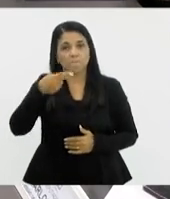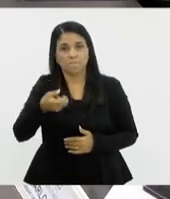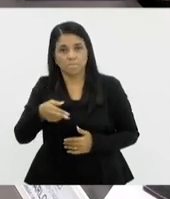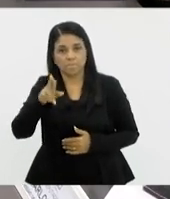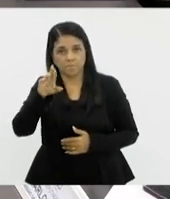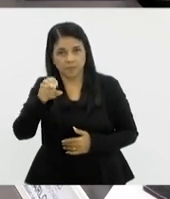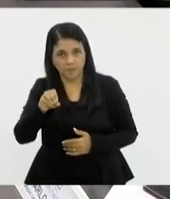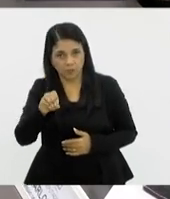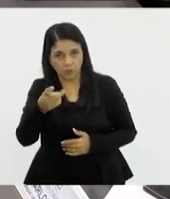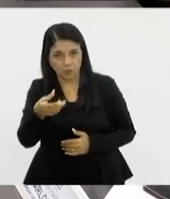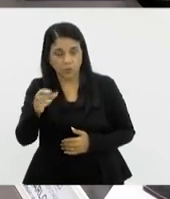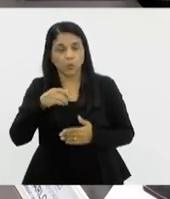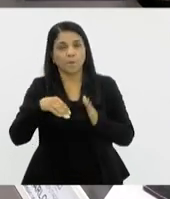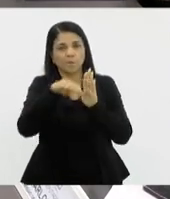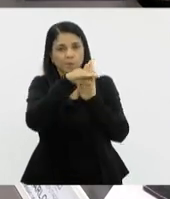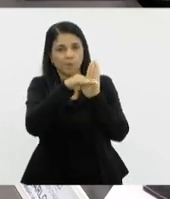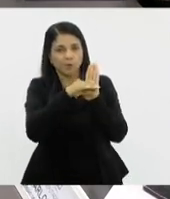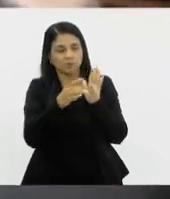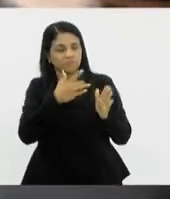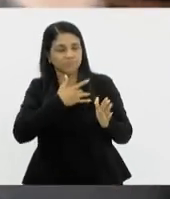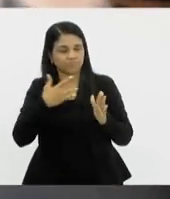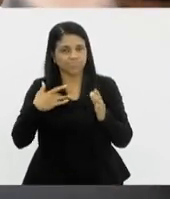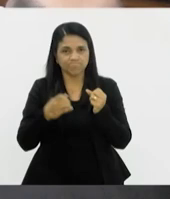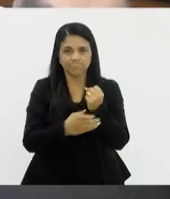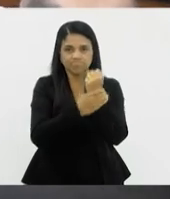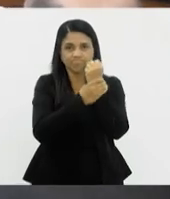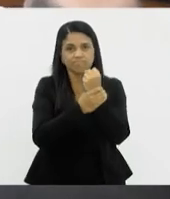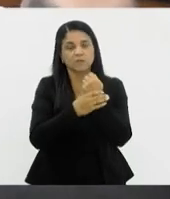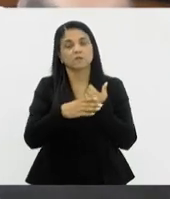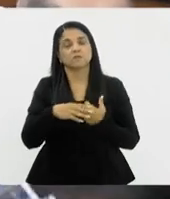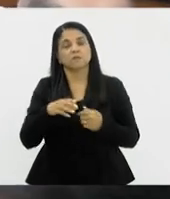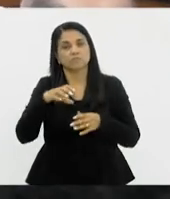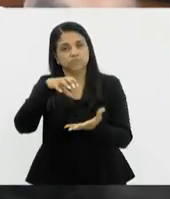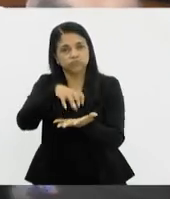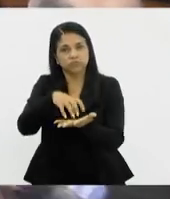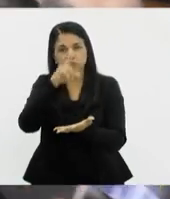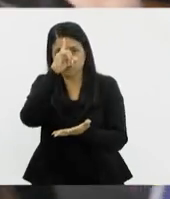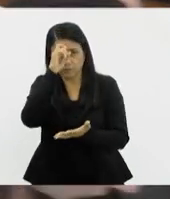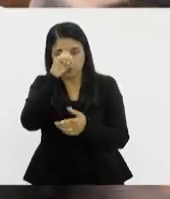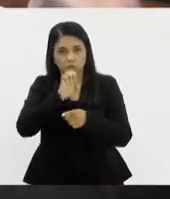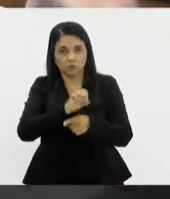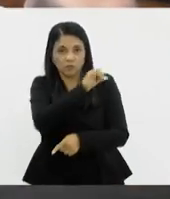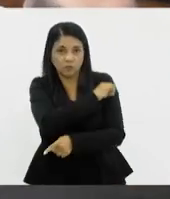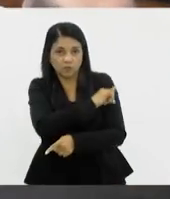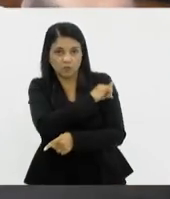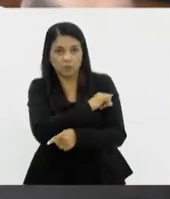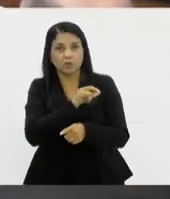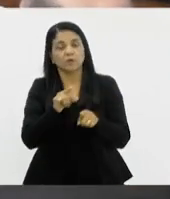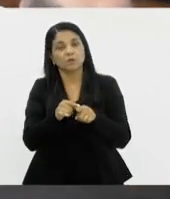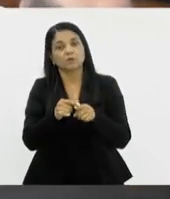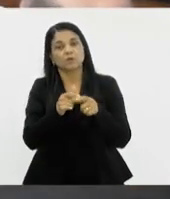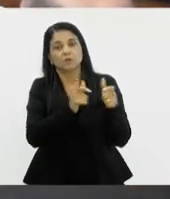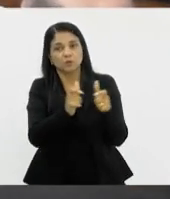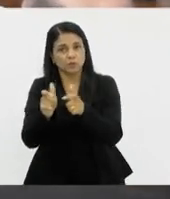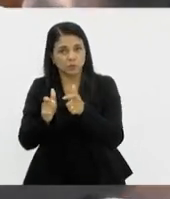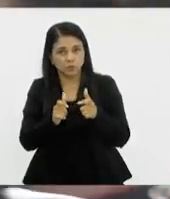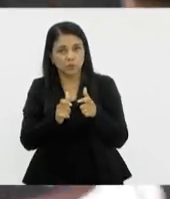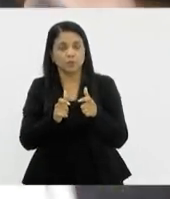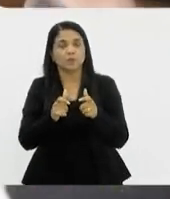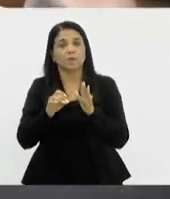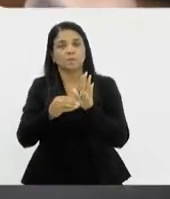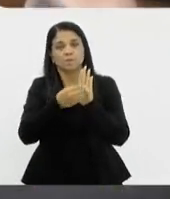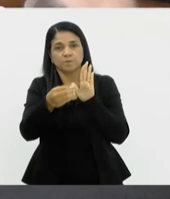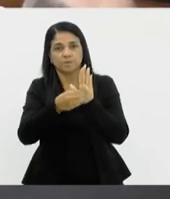a implantação de programa de rotina de segurança saúde segura nas unidades de saúde pública no âmbito do Estado do Rio de Janeiro e dá outras providências, o parecer é